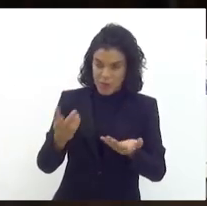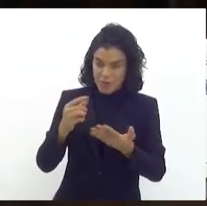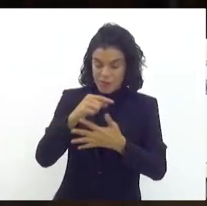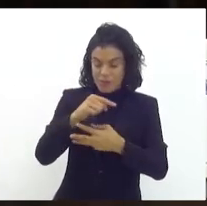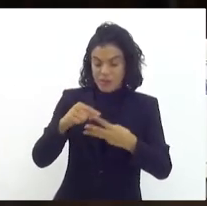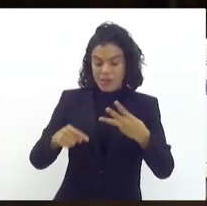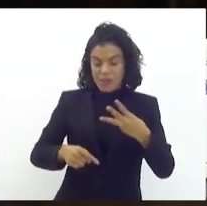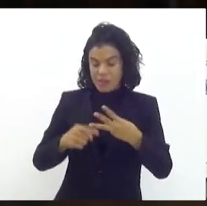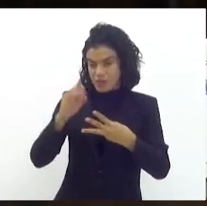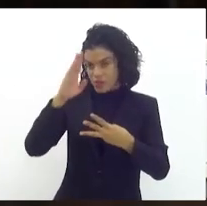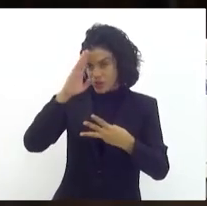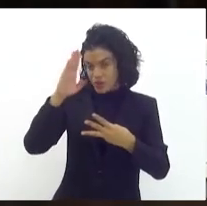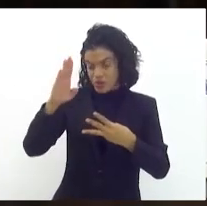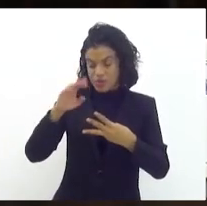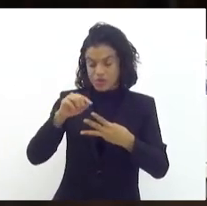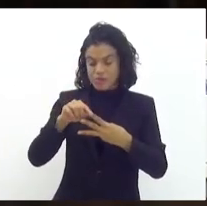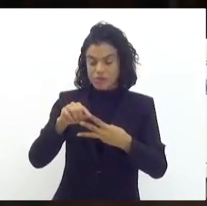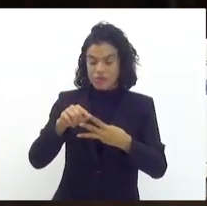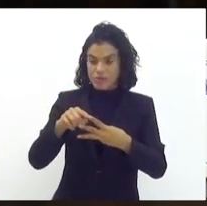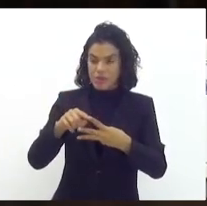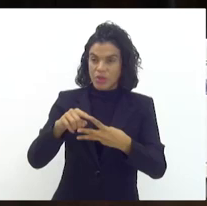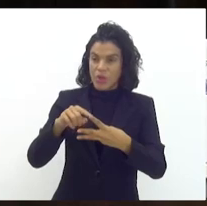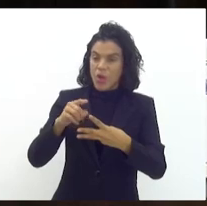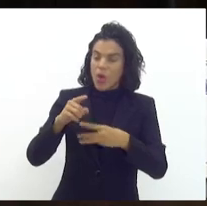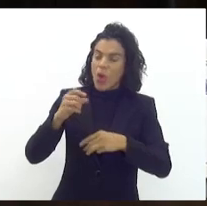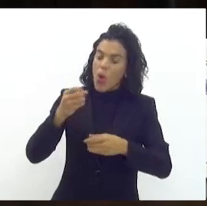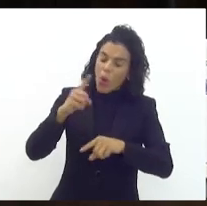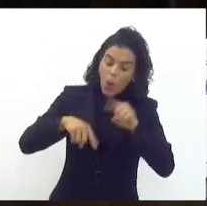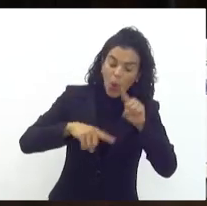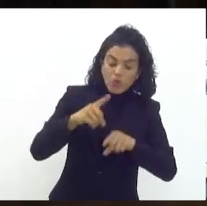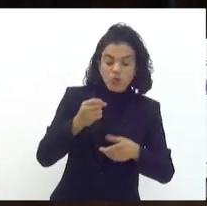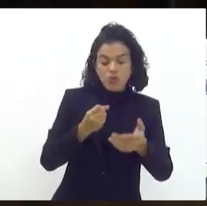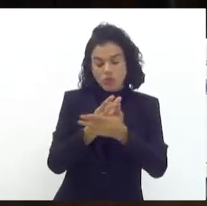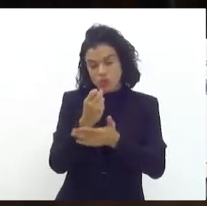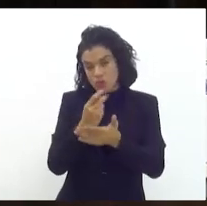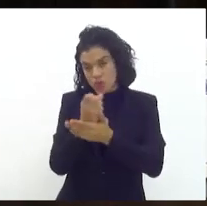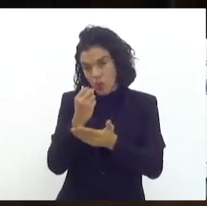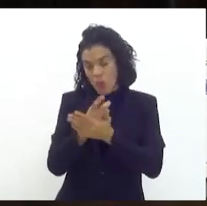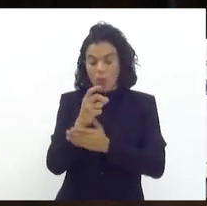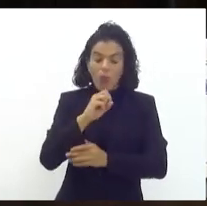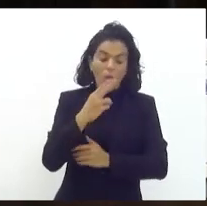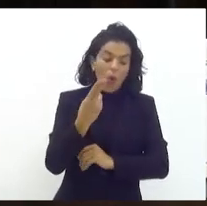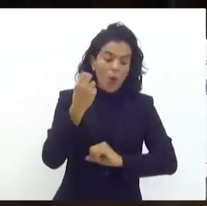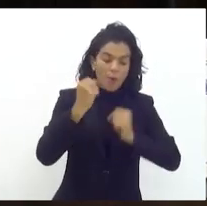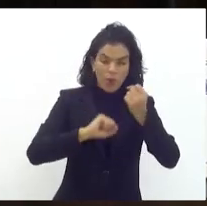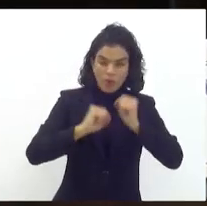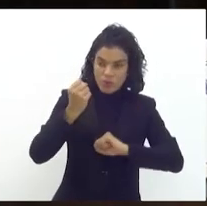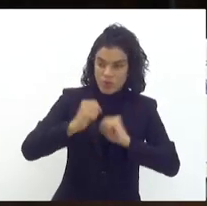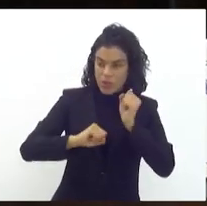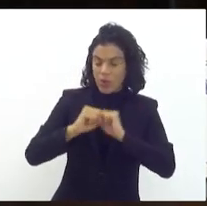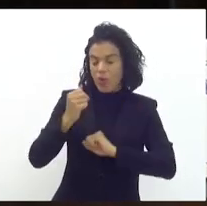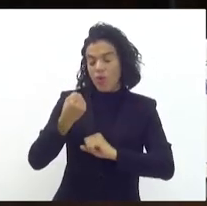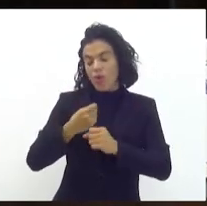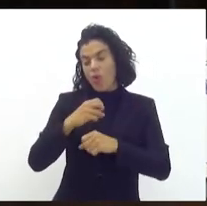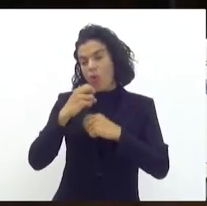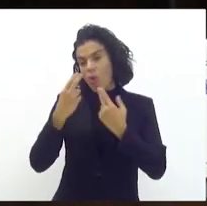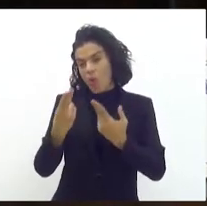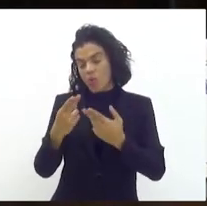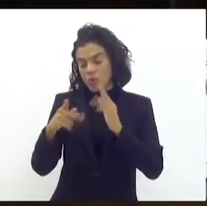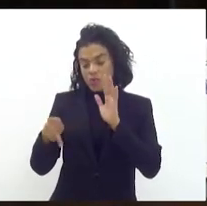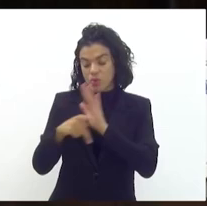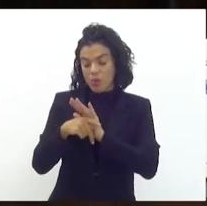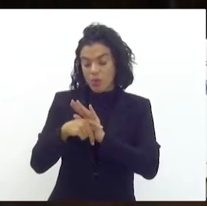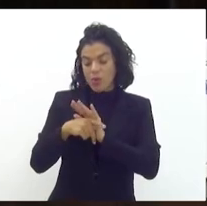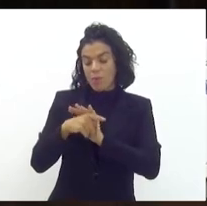né três tipos de impostos sobre o consumo ou produção tem gente que chama sobre produção imposto sobre propriedade